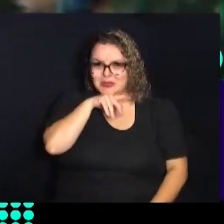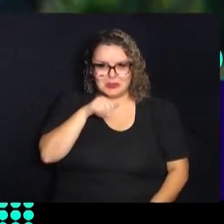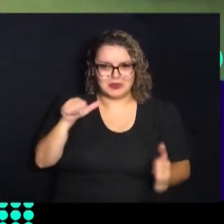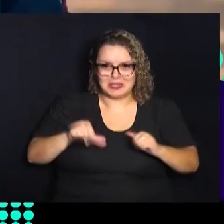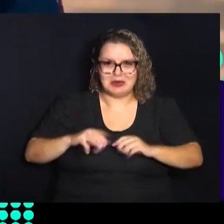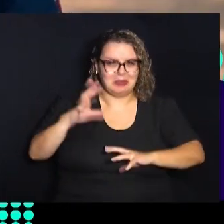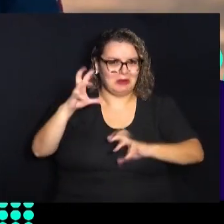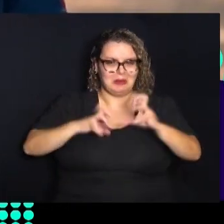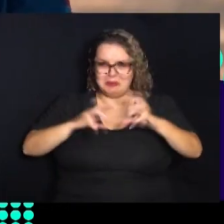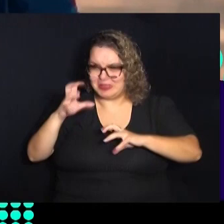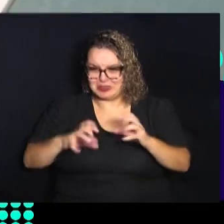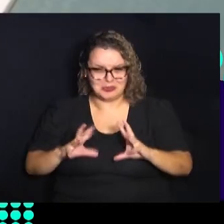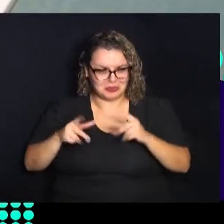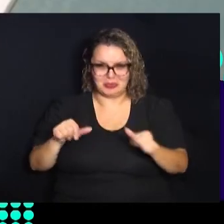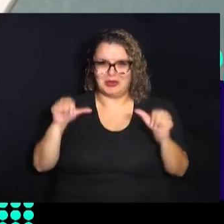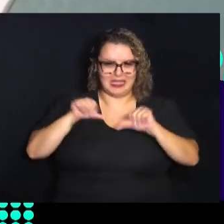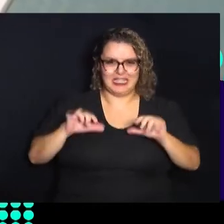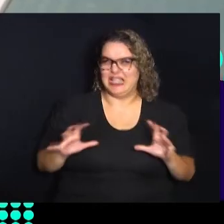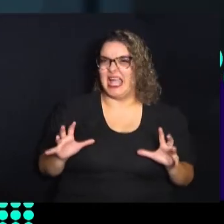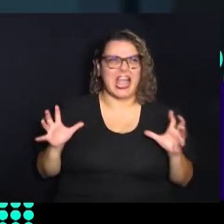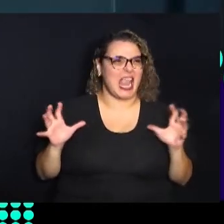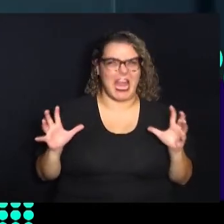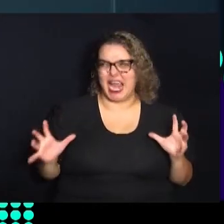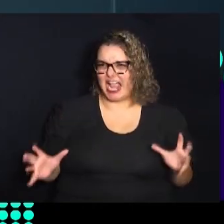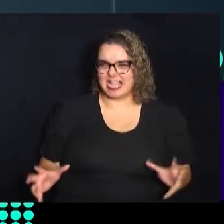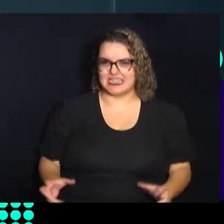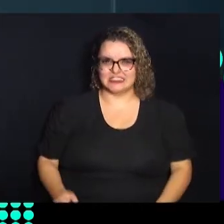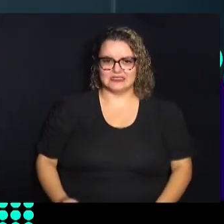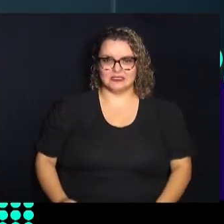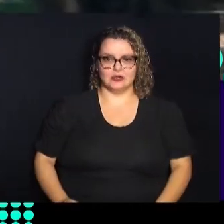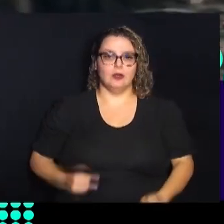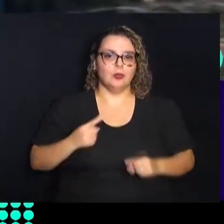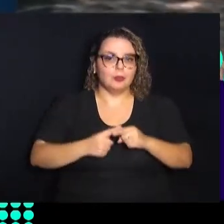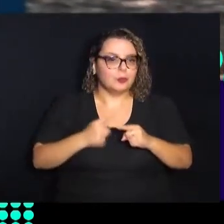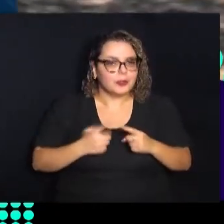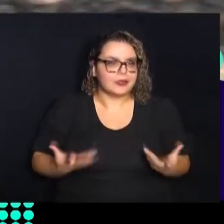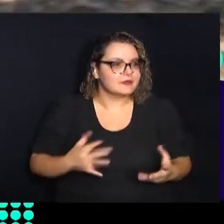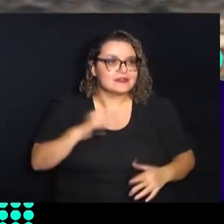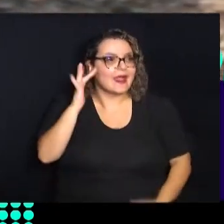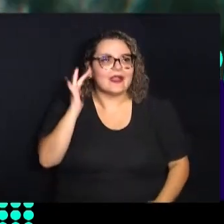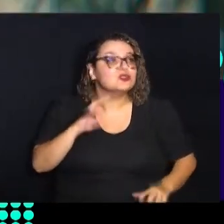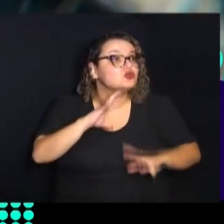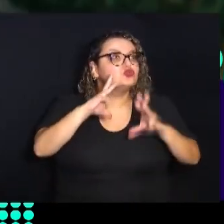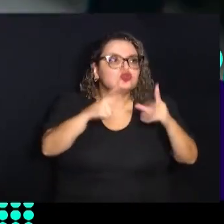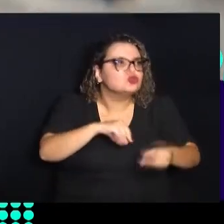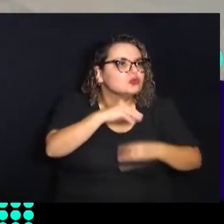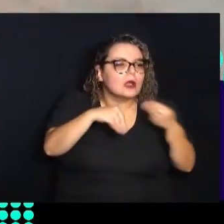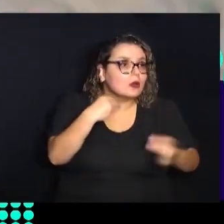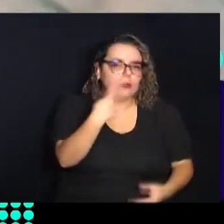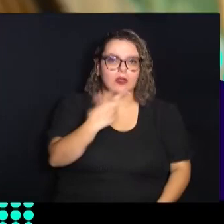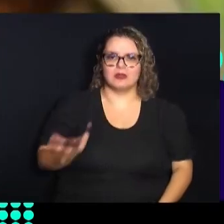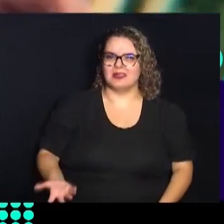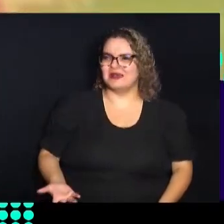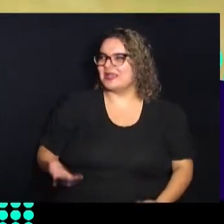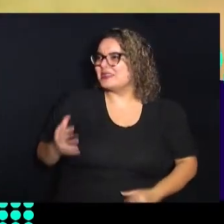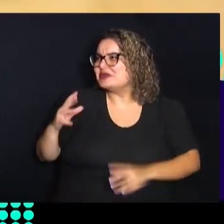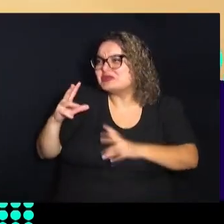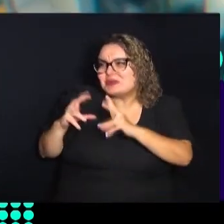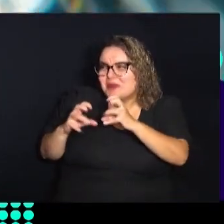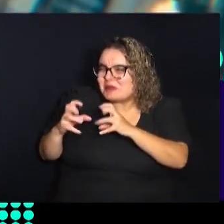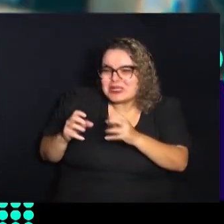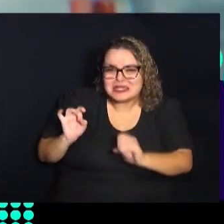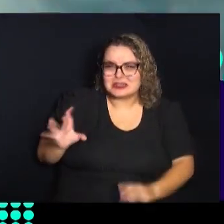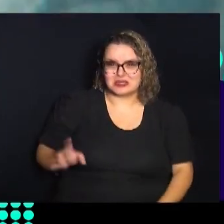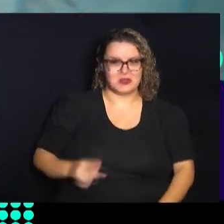para uma memória ruim que a gente teve. Briga, é só ruim, é tudo ruim. Você acha que tem a ver com você, né? Pelo amor de Deus, está só numa fase de briguinha,